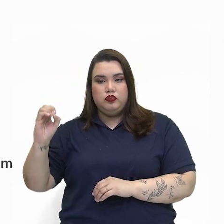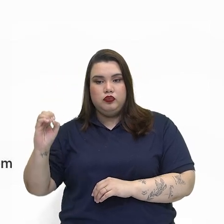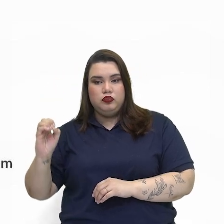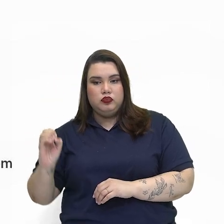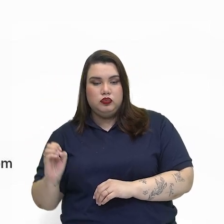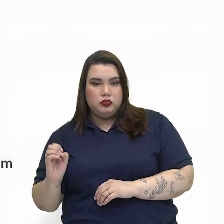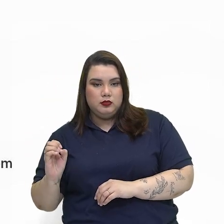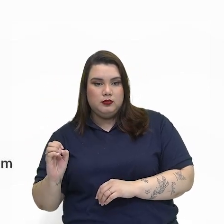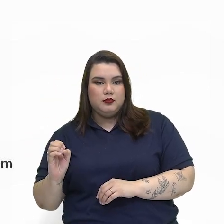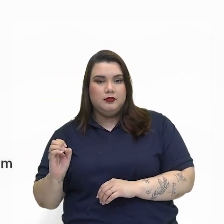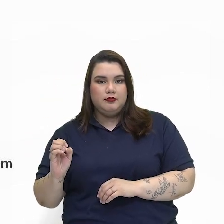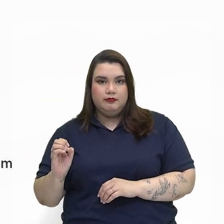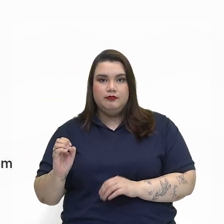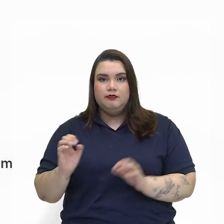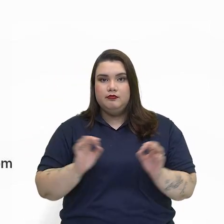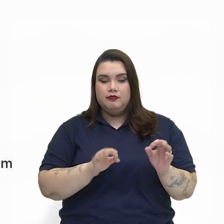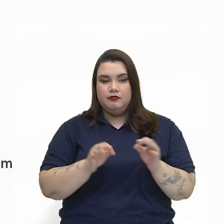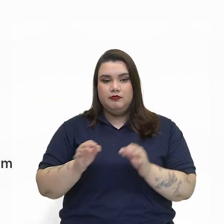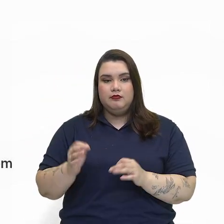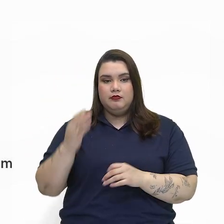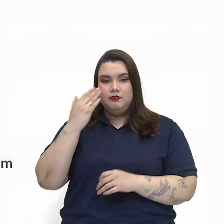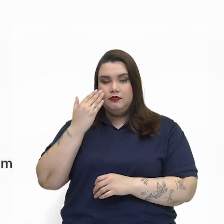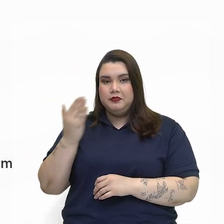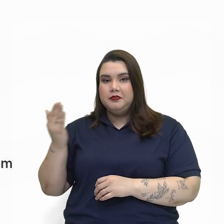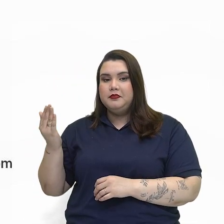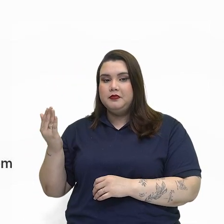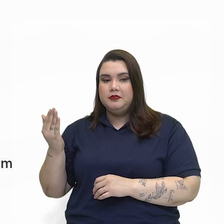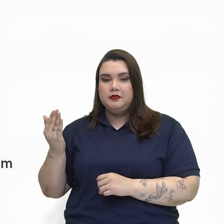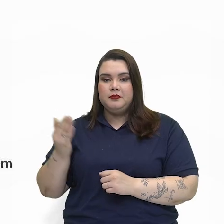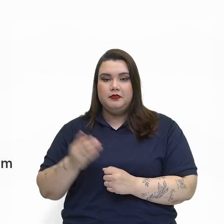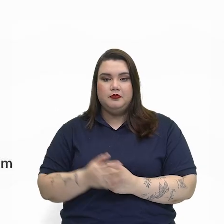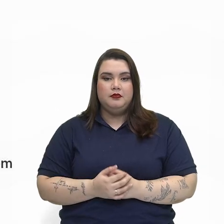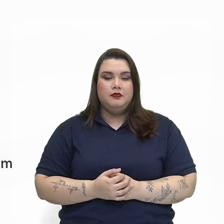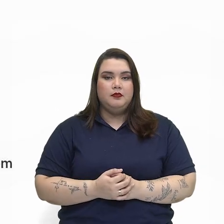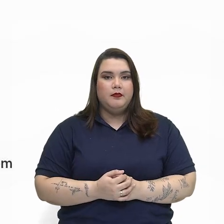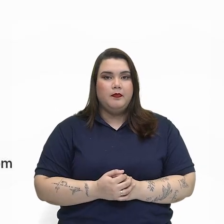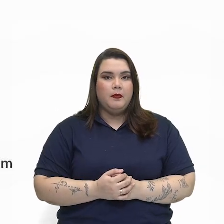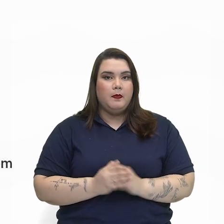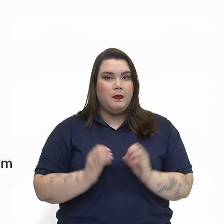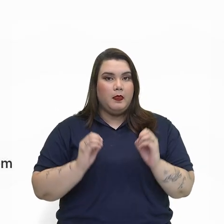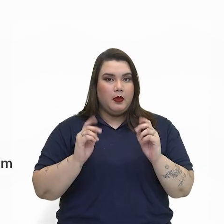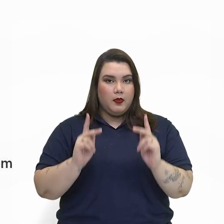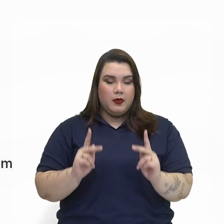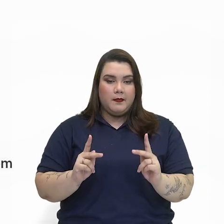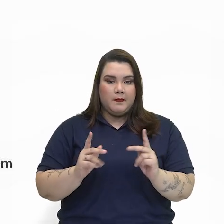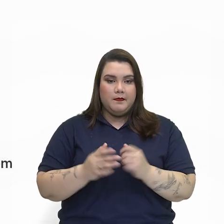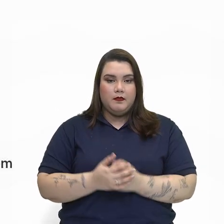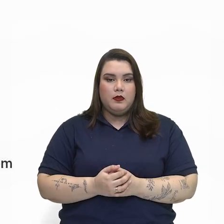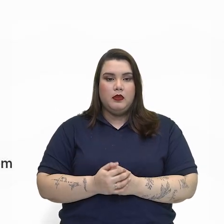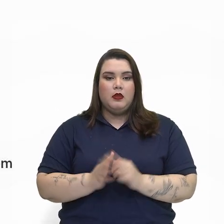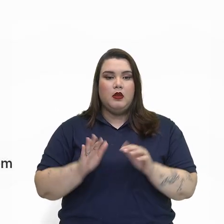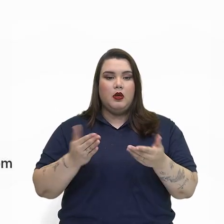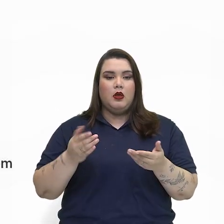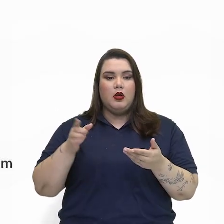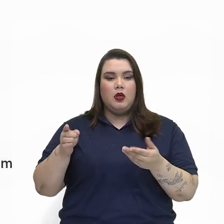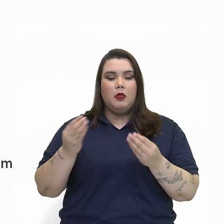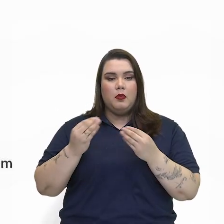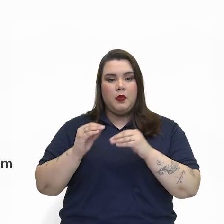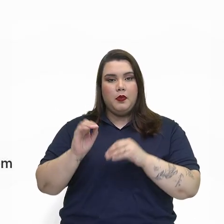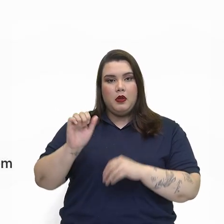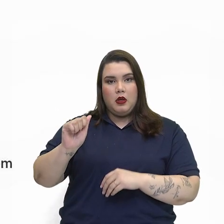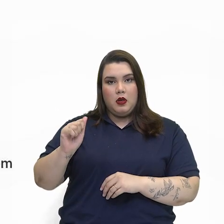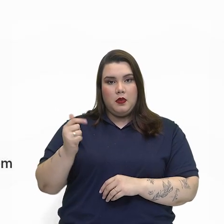ó. Se deslocou do ponto N até o ponto M. Tá certo? E aí ele descreveu essa área